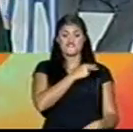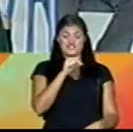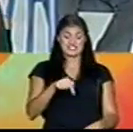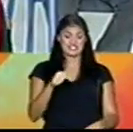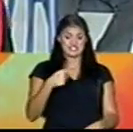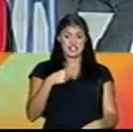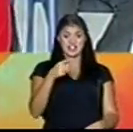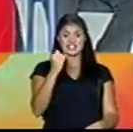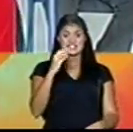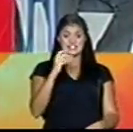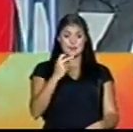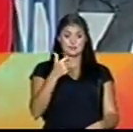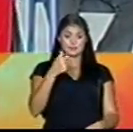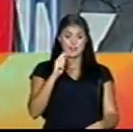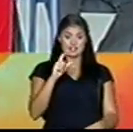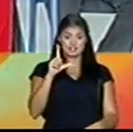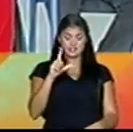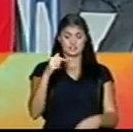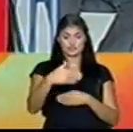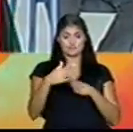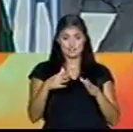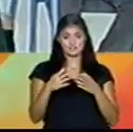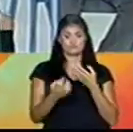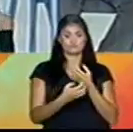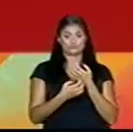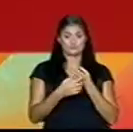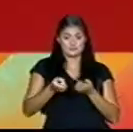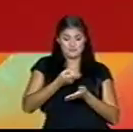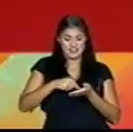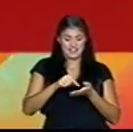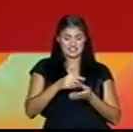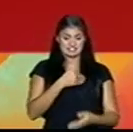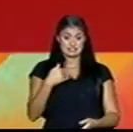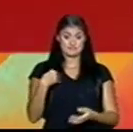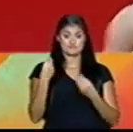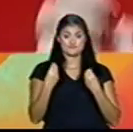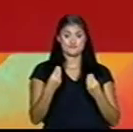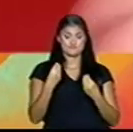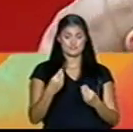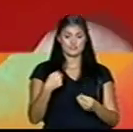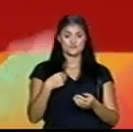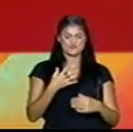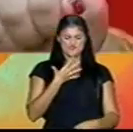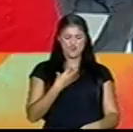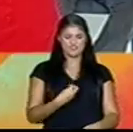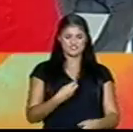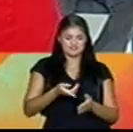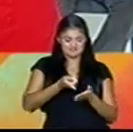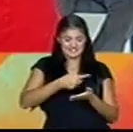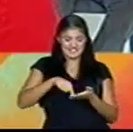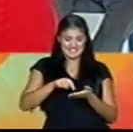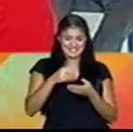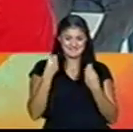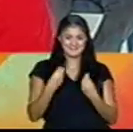veio cozinhar hoje ao nosso espaço de culinária. Ai, foi. Umas panquecas saudáveis. O que eu gosto de panquecas das boas. Eu